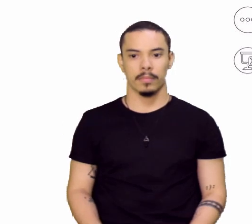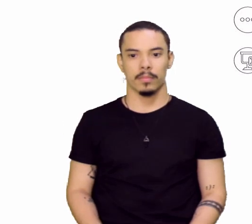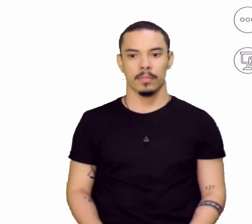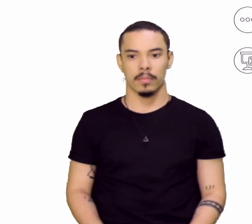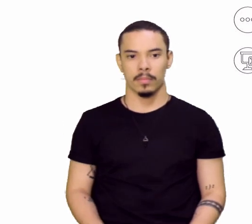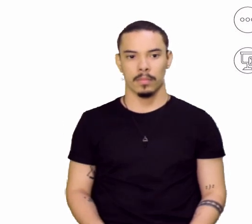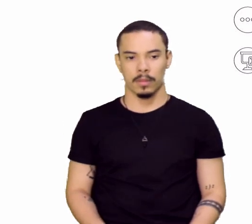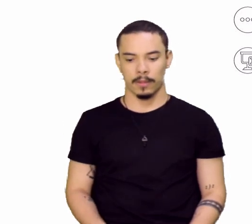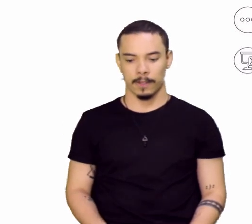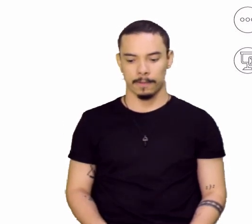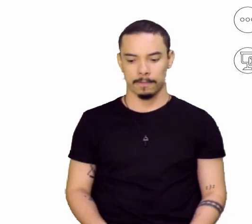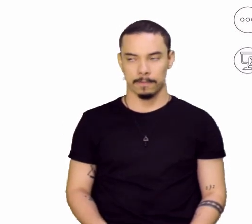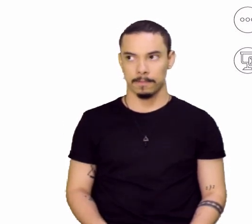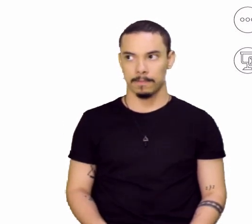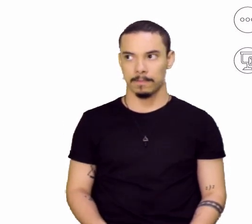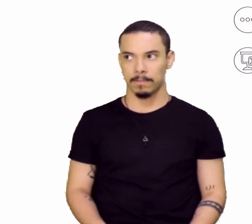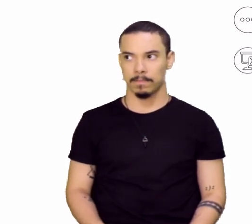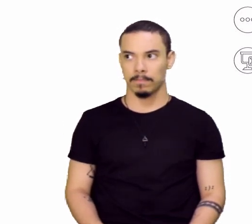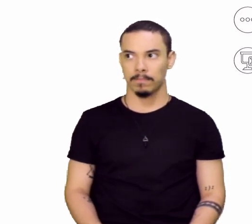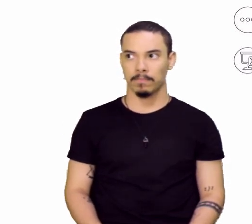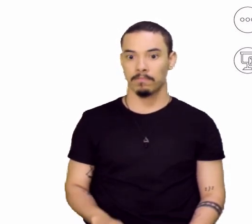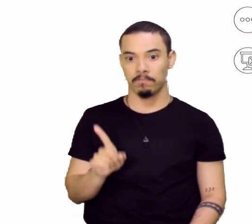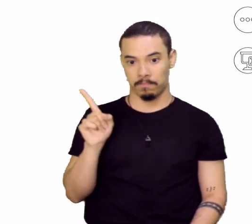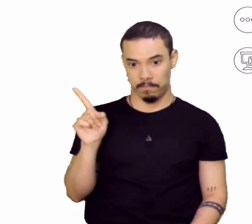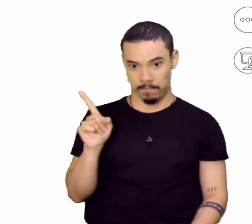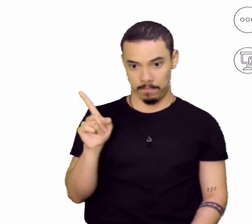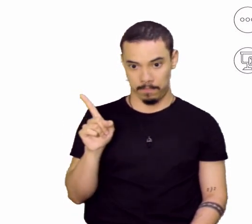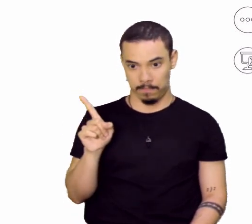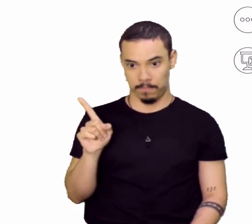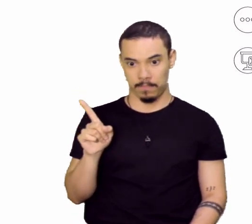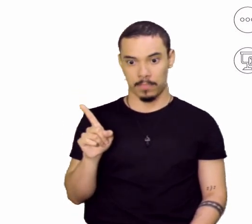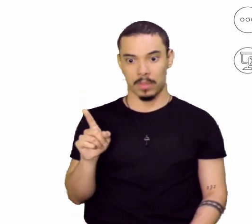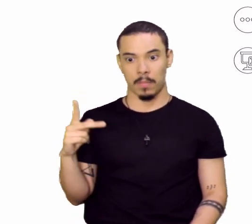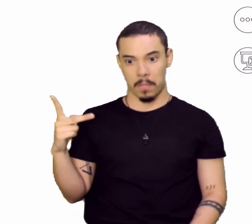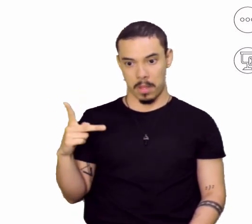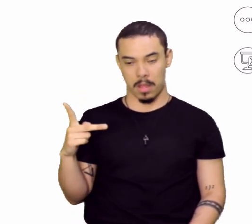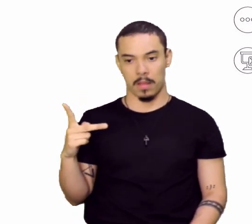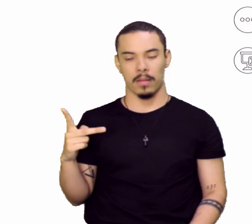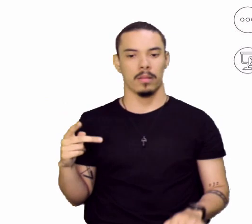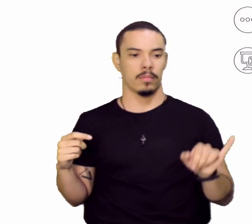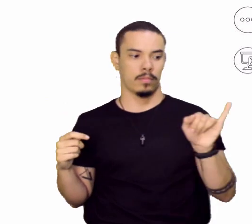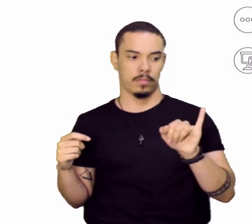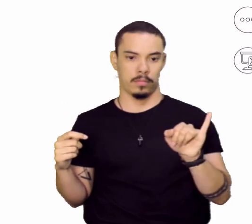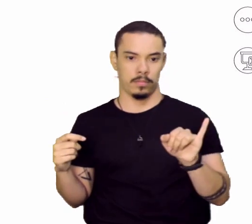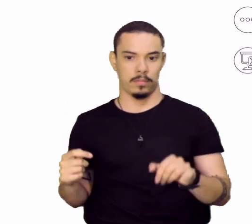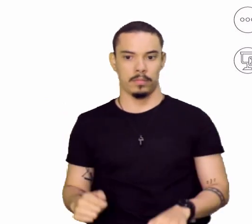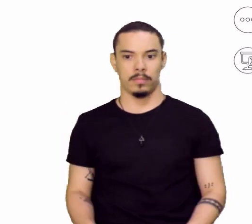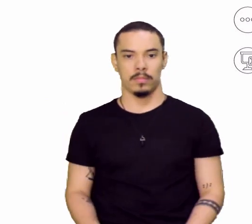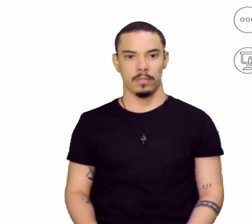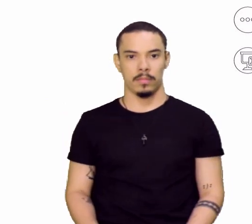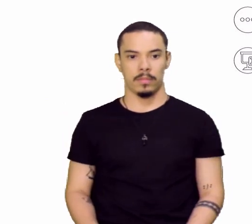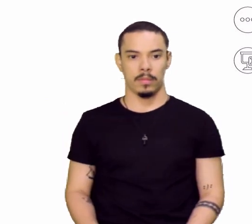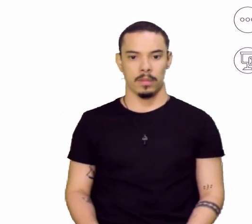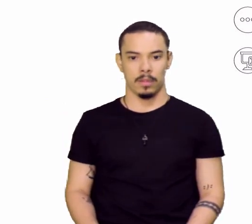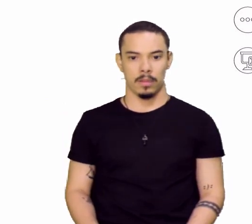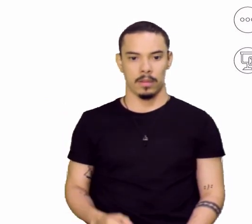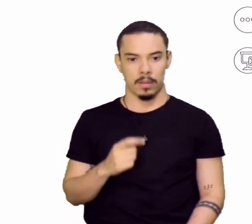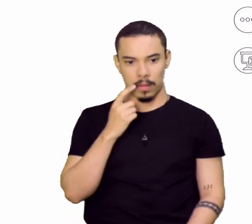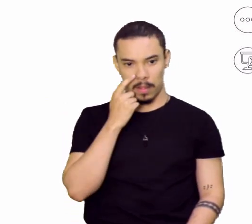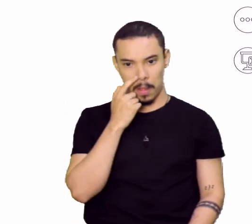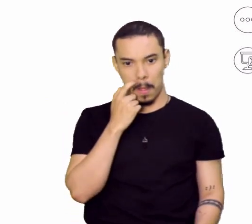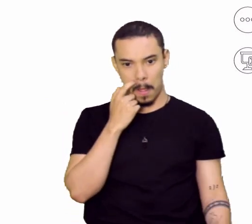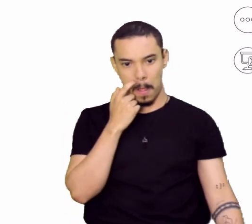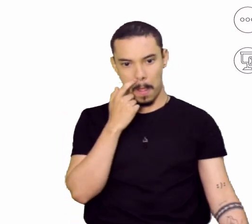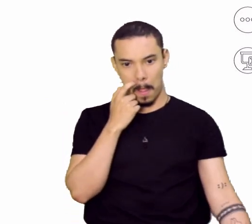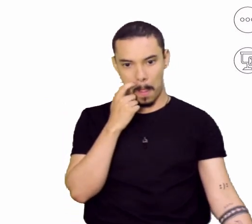dizer aqui os pares, retangular. e os quadrados os pares. Além disso, para os